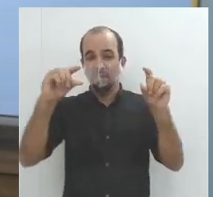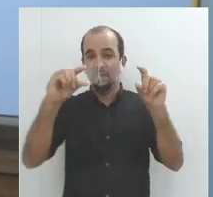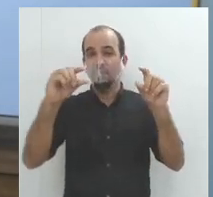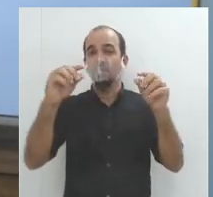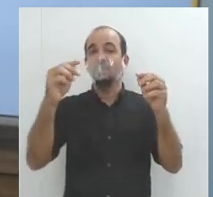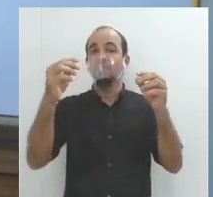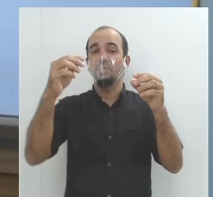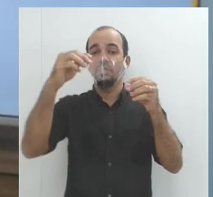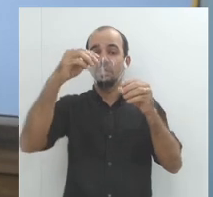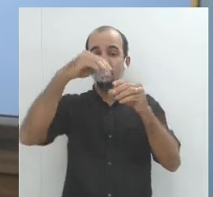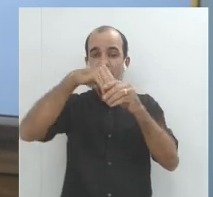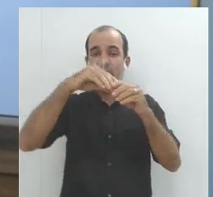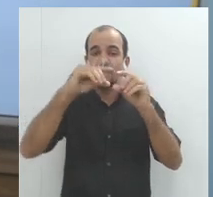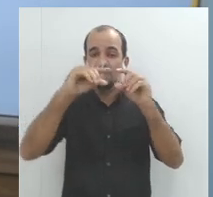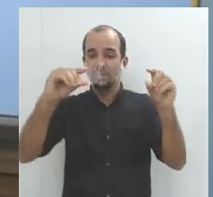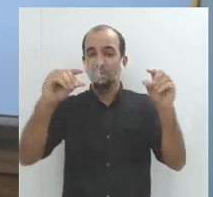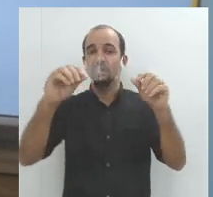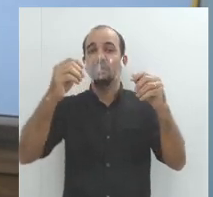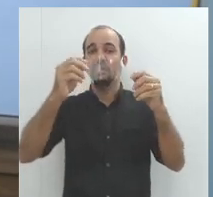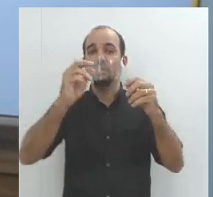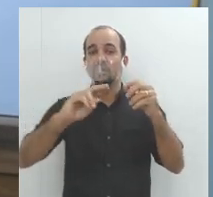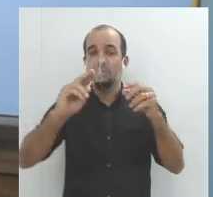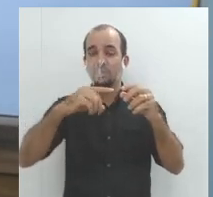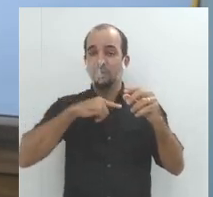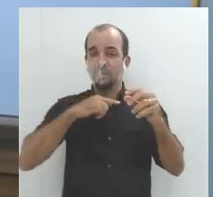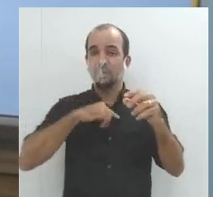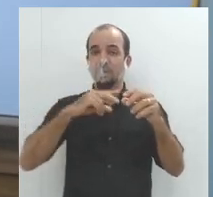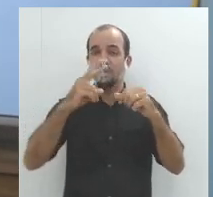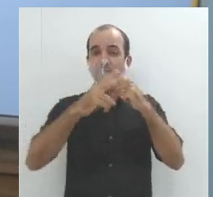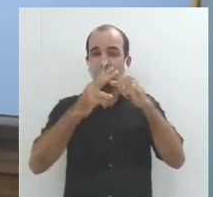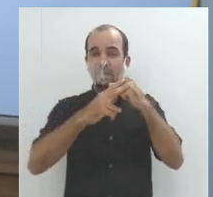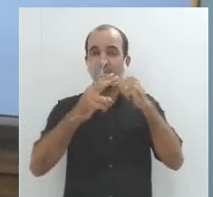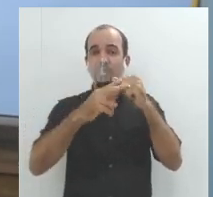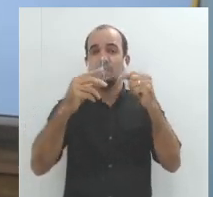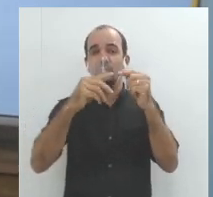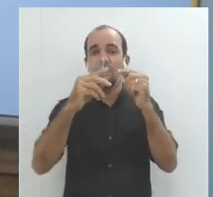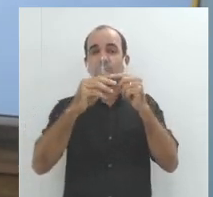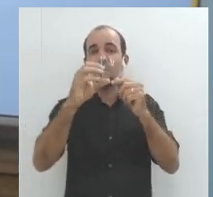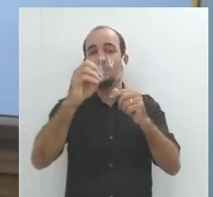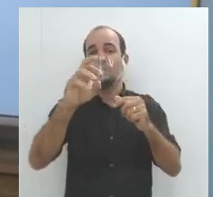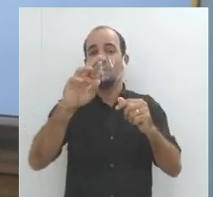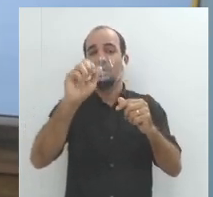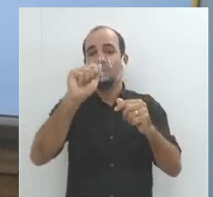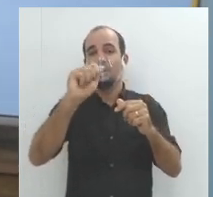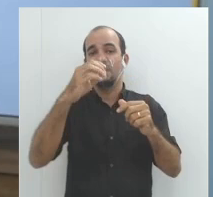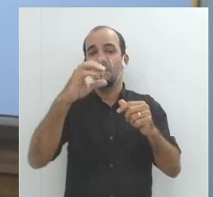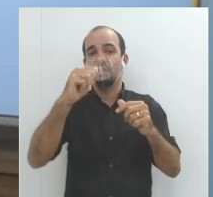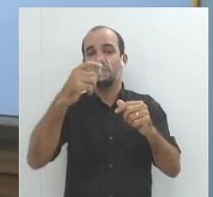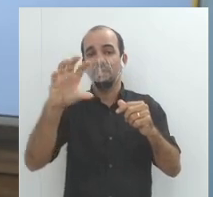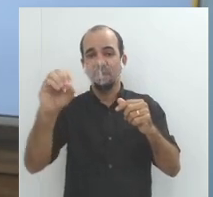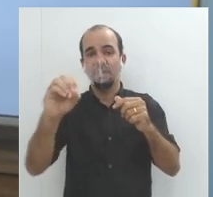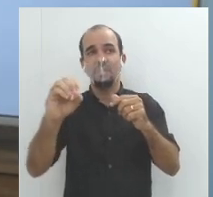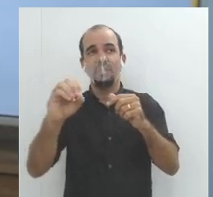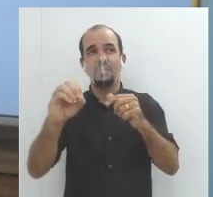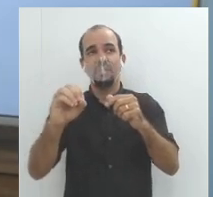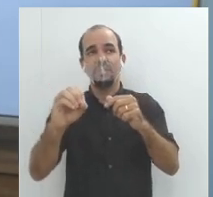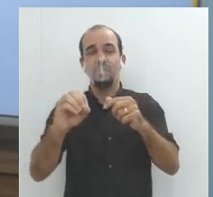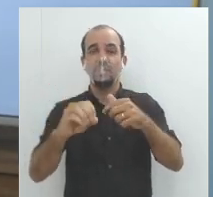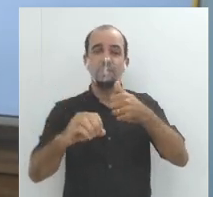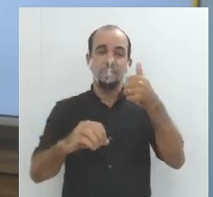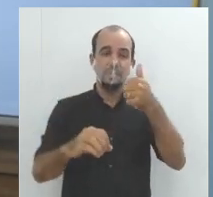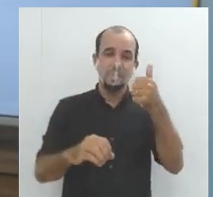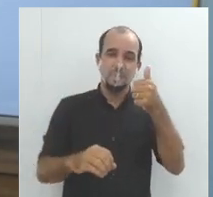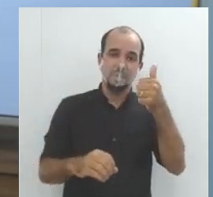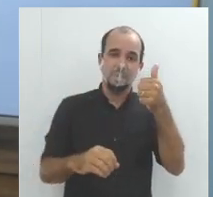verbo determina uma oração, tá? Então aqui eu tenho a primeira oração e aqui eu tenho a